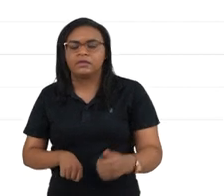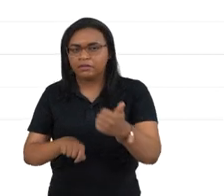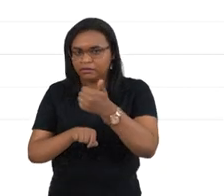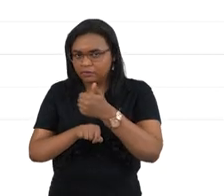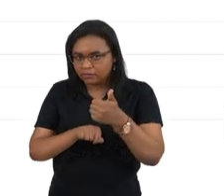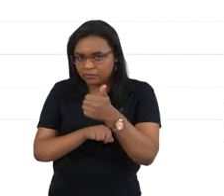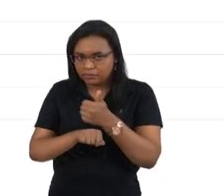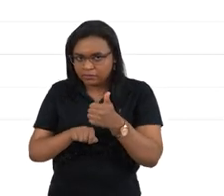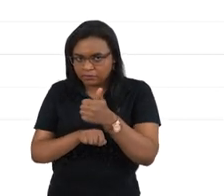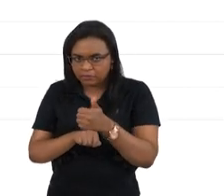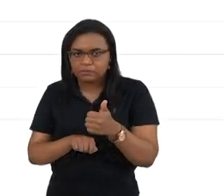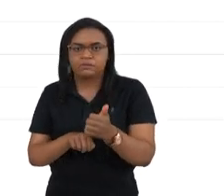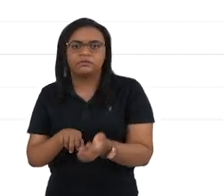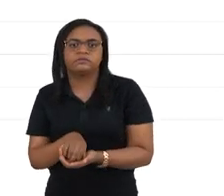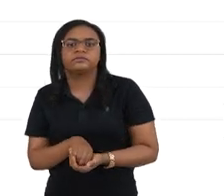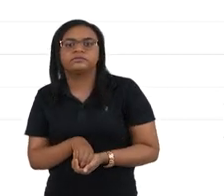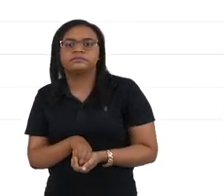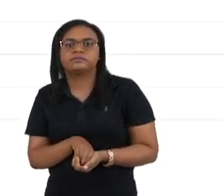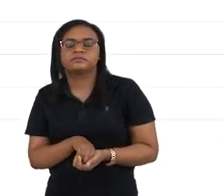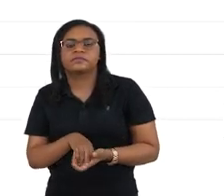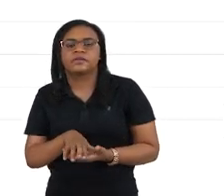Operários, nós vamos ter aqui, ó, operários.